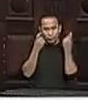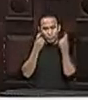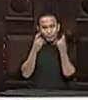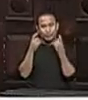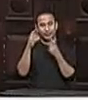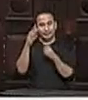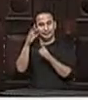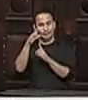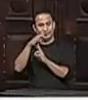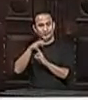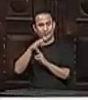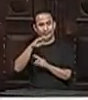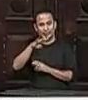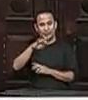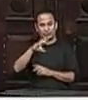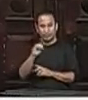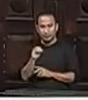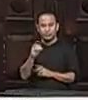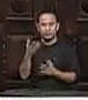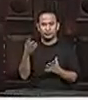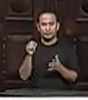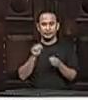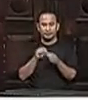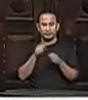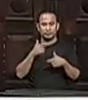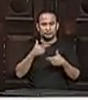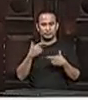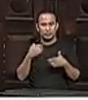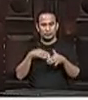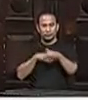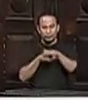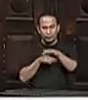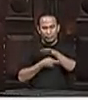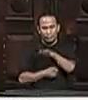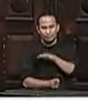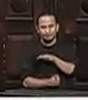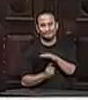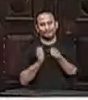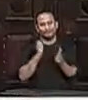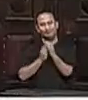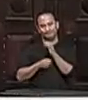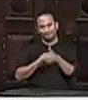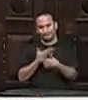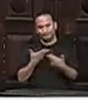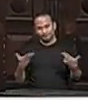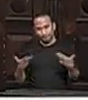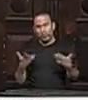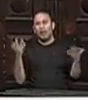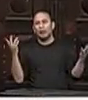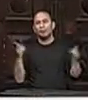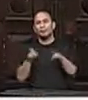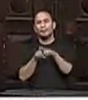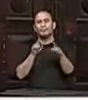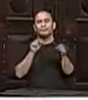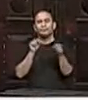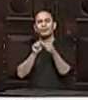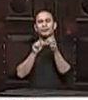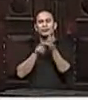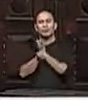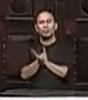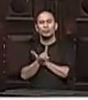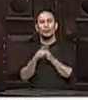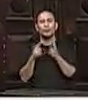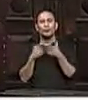Detro, das multas de trânsito do Detro irem para o fundo de esportes, mas também me faço a pergunta: para onde